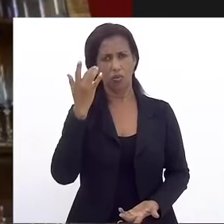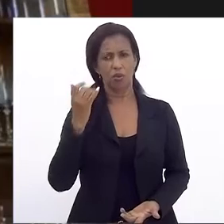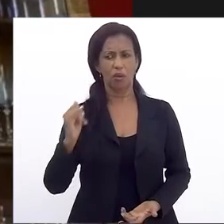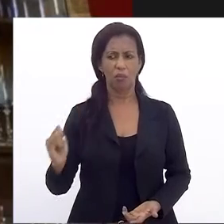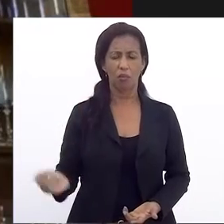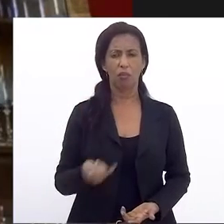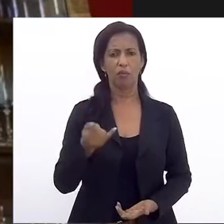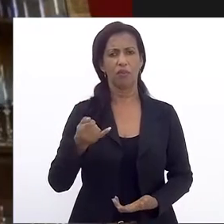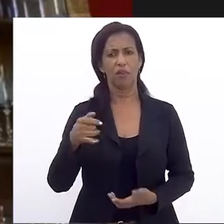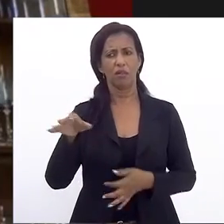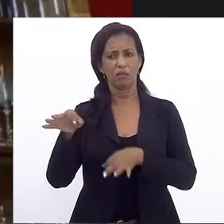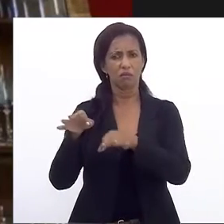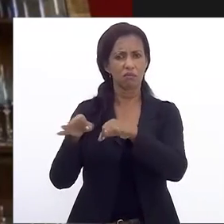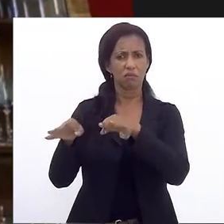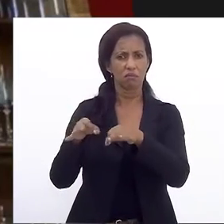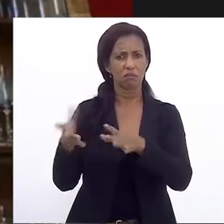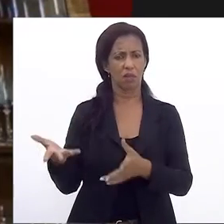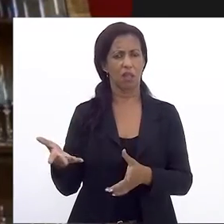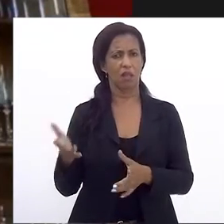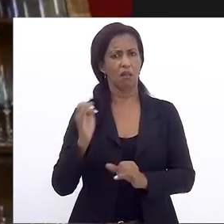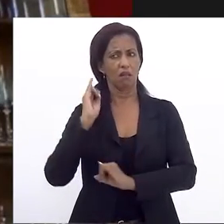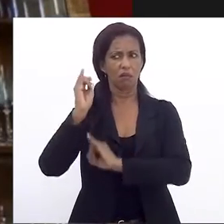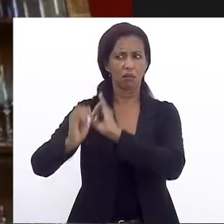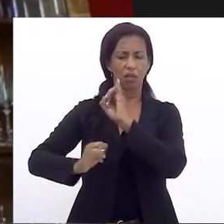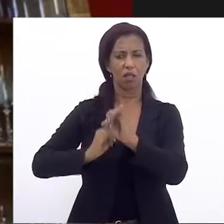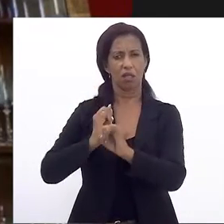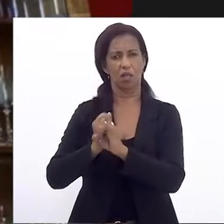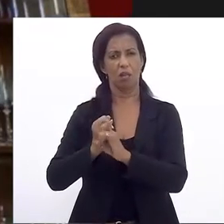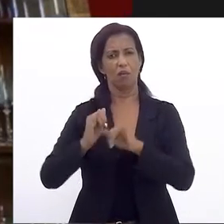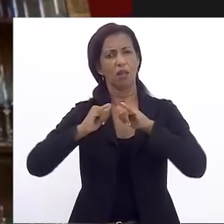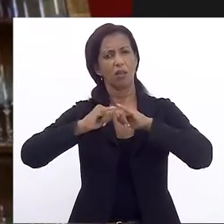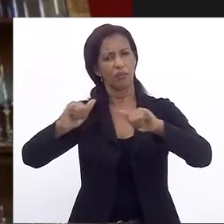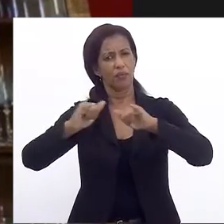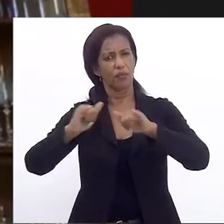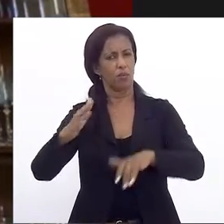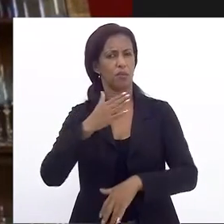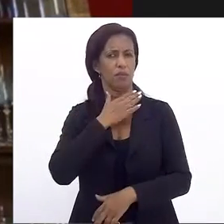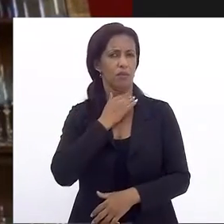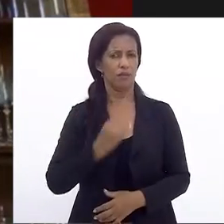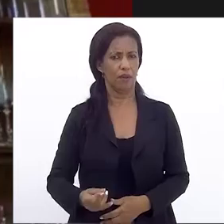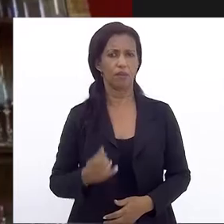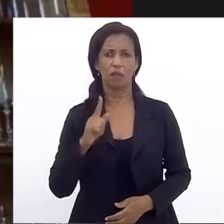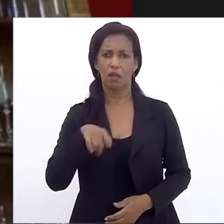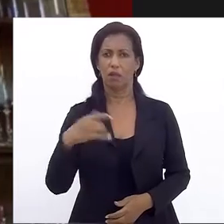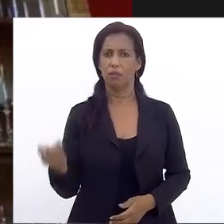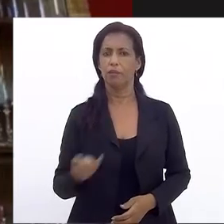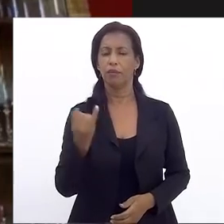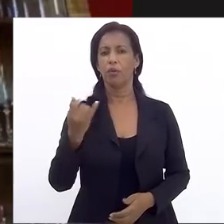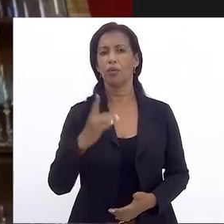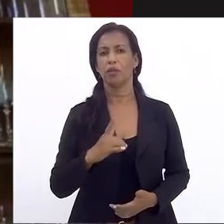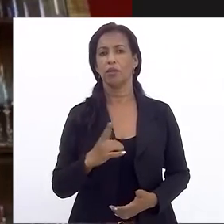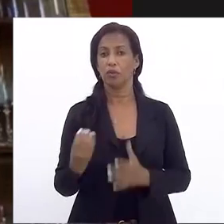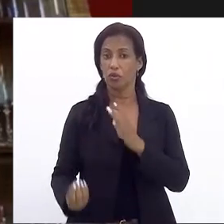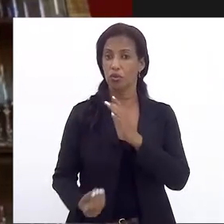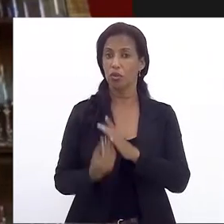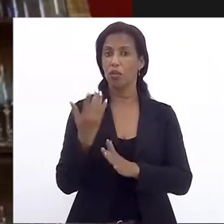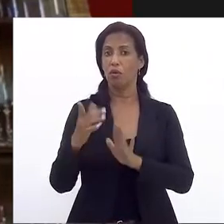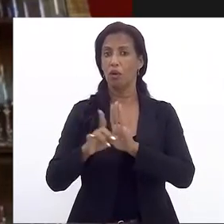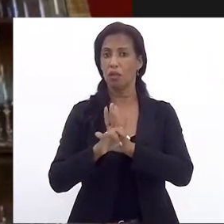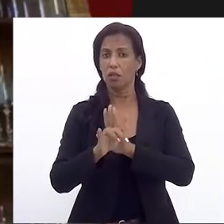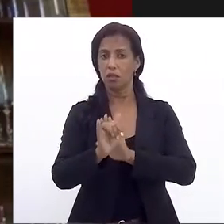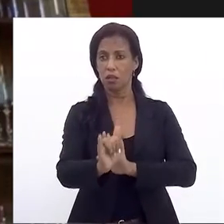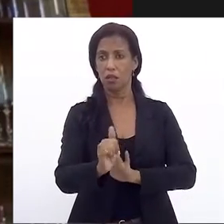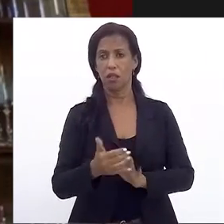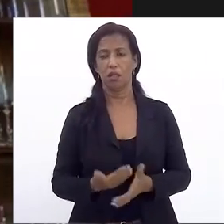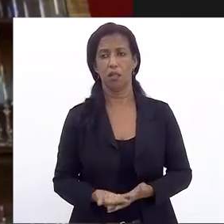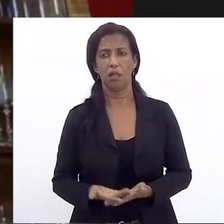para fazer fake news, né? É muito importante. Então a gente criou essa lei, que eu acho que eu sou